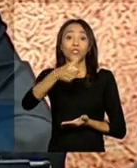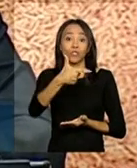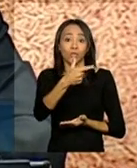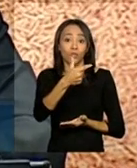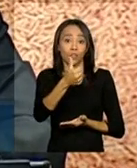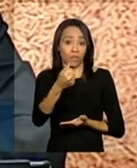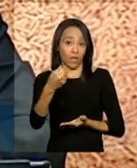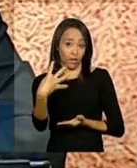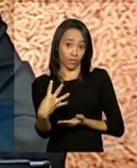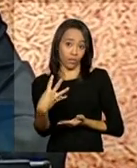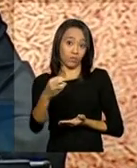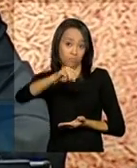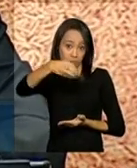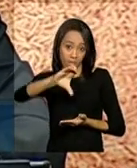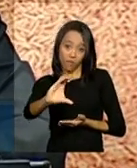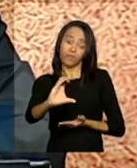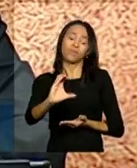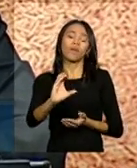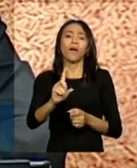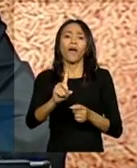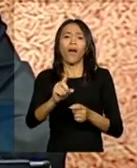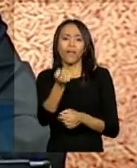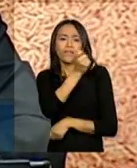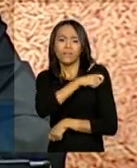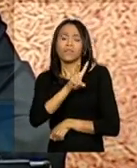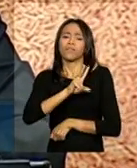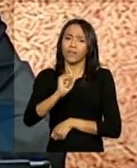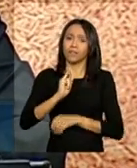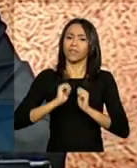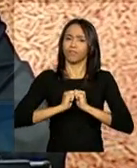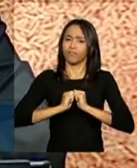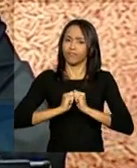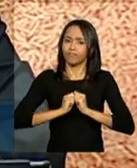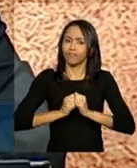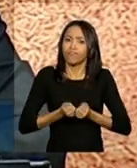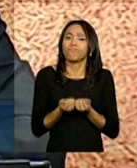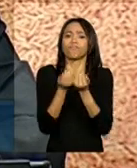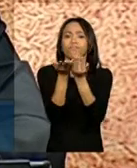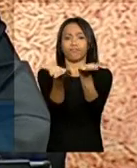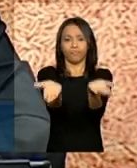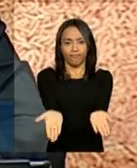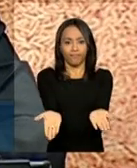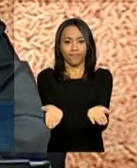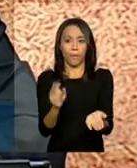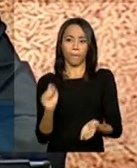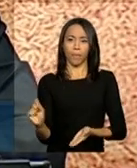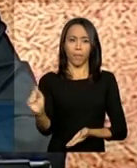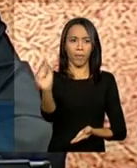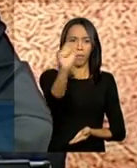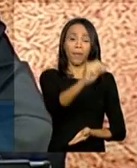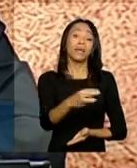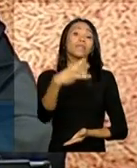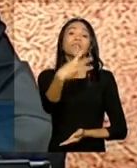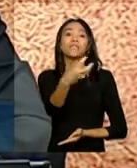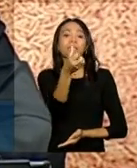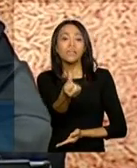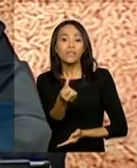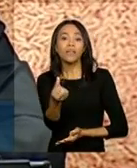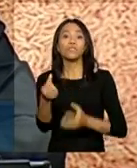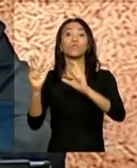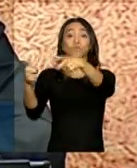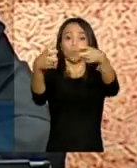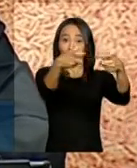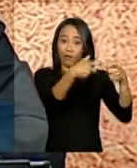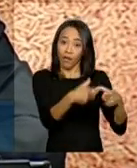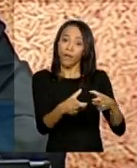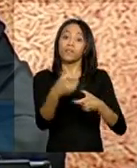eh serão eh a vacina estará sendo disponibilizada nas 36.000 salas de vacina eh